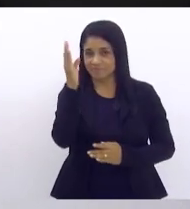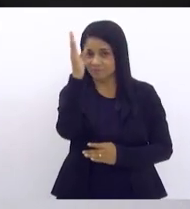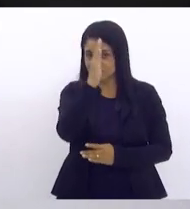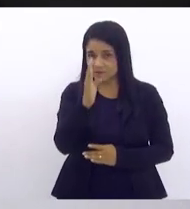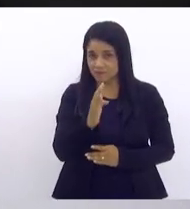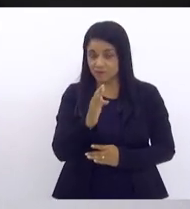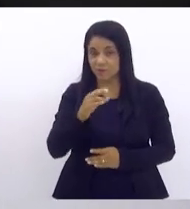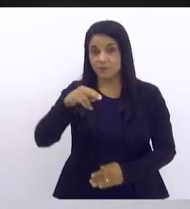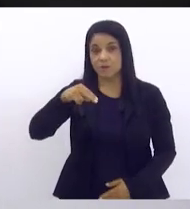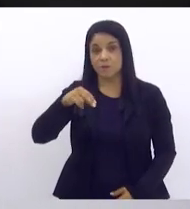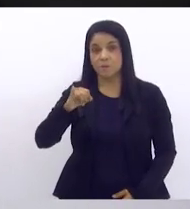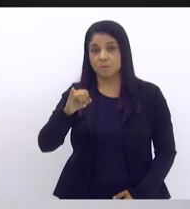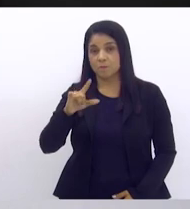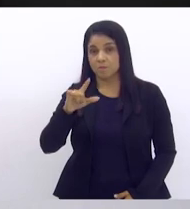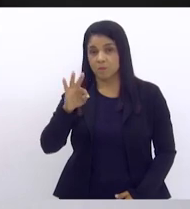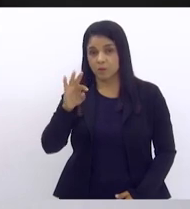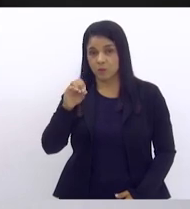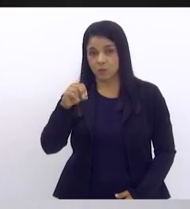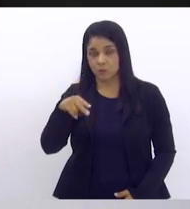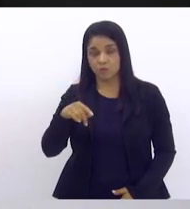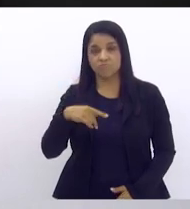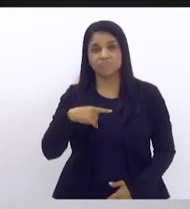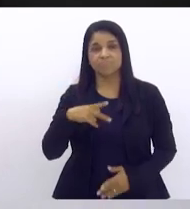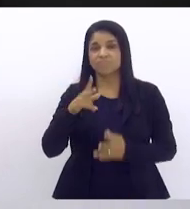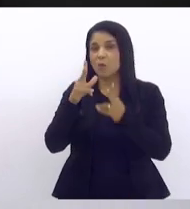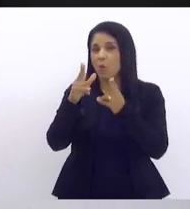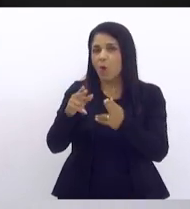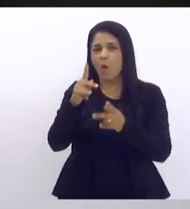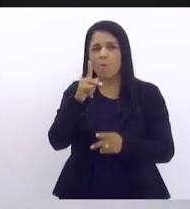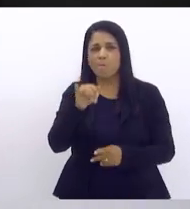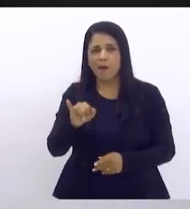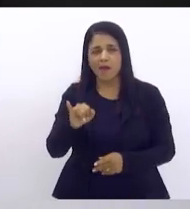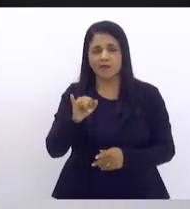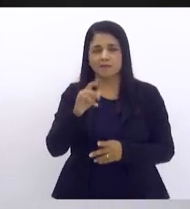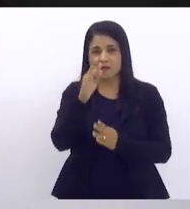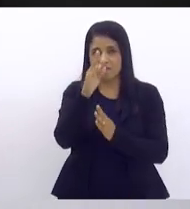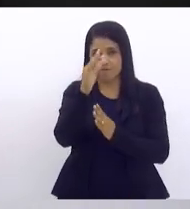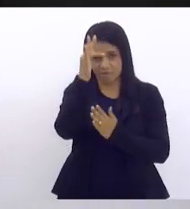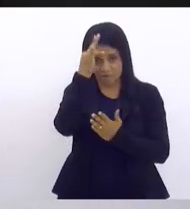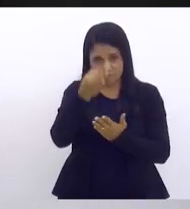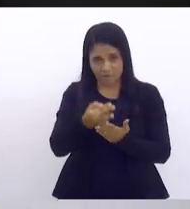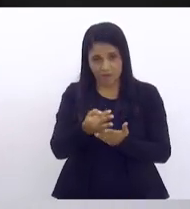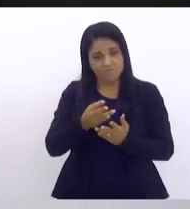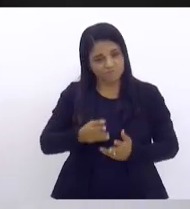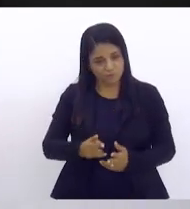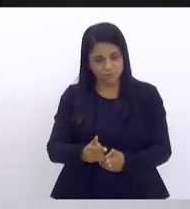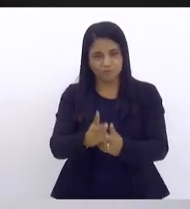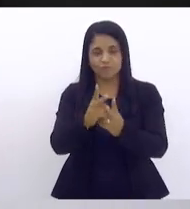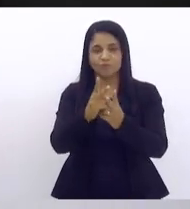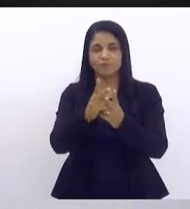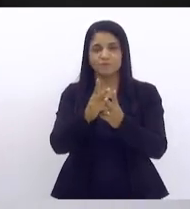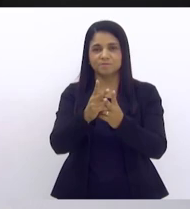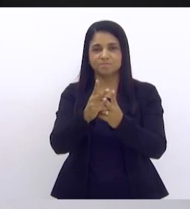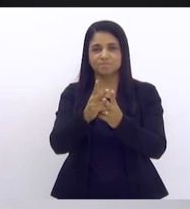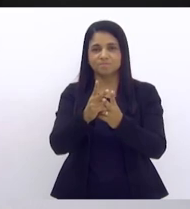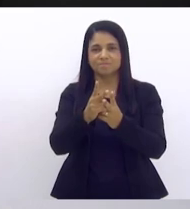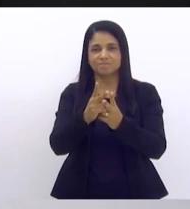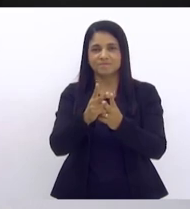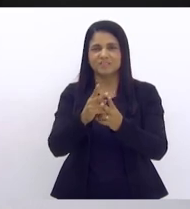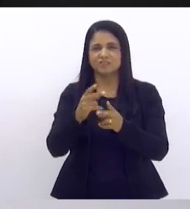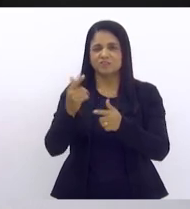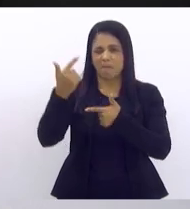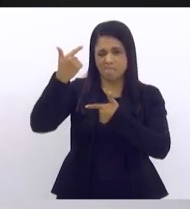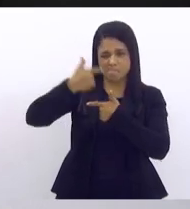Newton foi, durante muitos anos, um pai para nós, um pai na fé, e continua sendo. Já levei